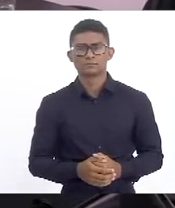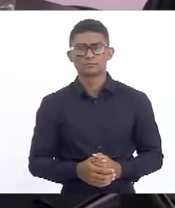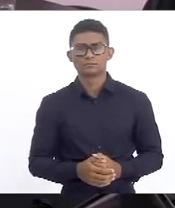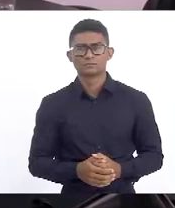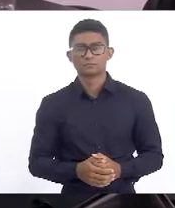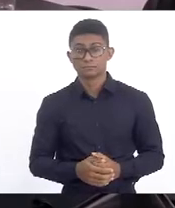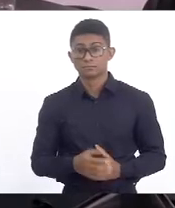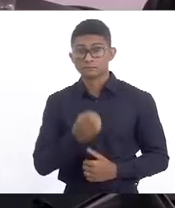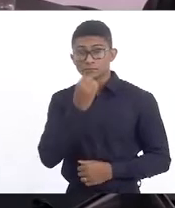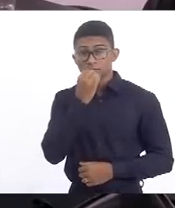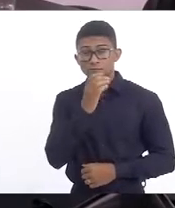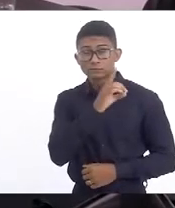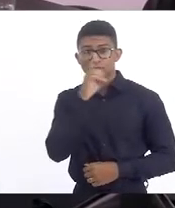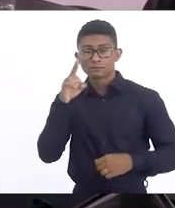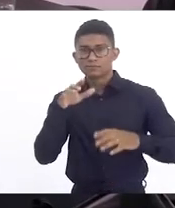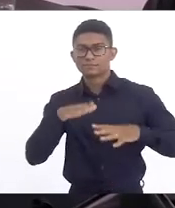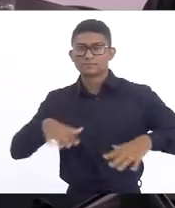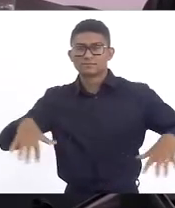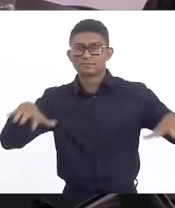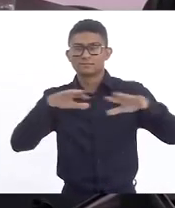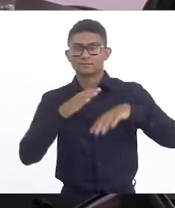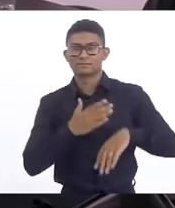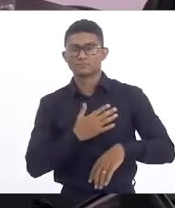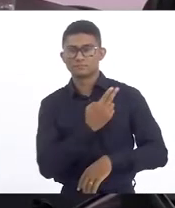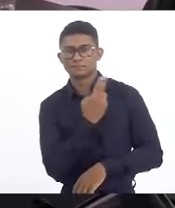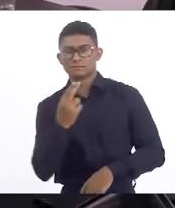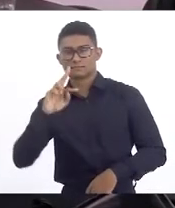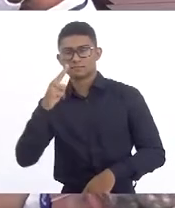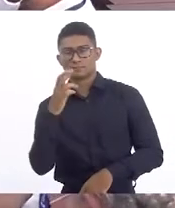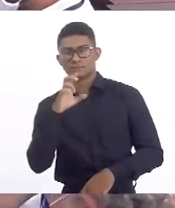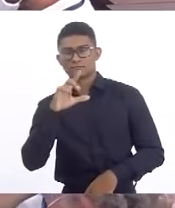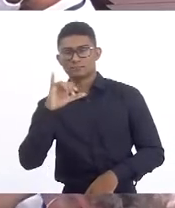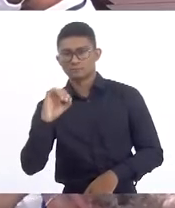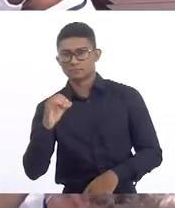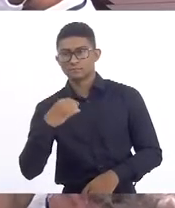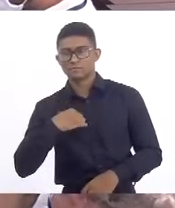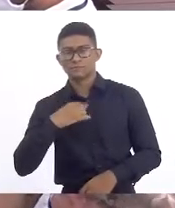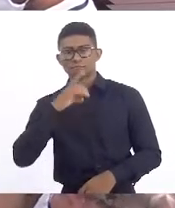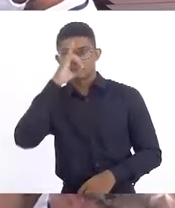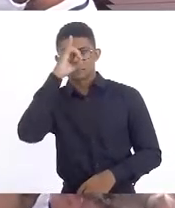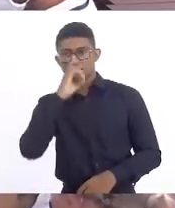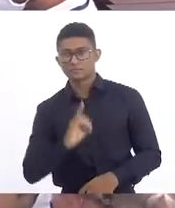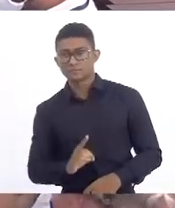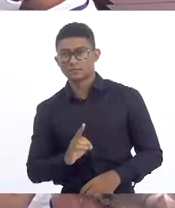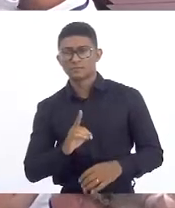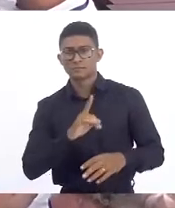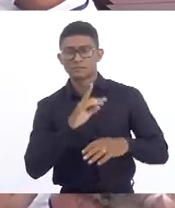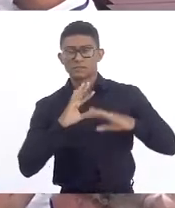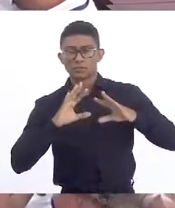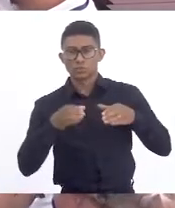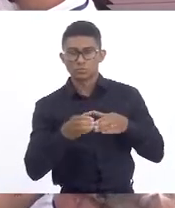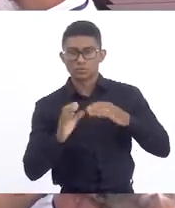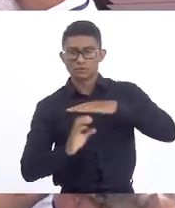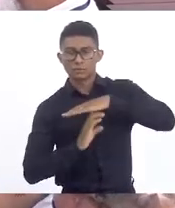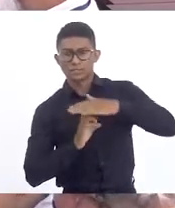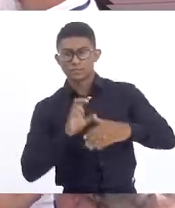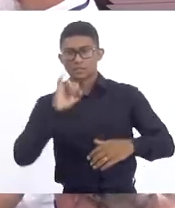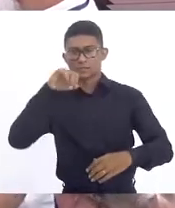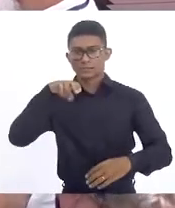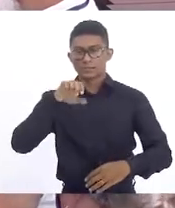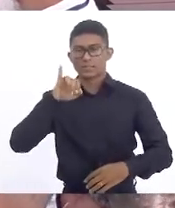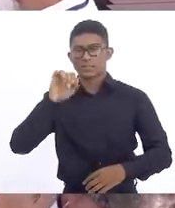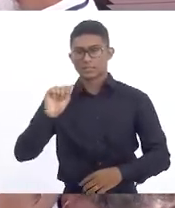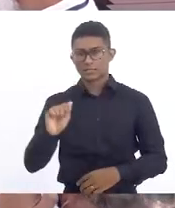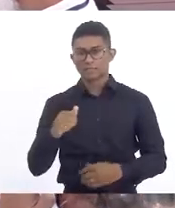Hélio Vanderlei. Bom dia a todos e a todas. Me chamo Hélio Vanderlei, sou diretor de Segurança Hídrica e Qualidade Ambiental do INEA.